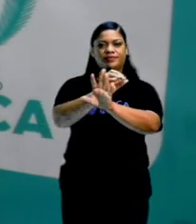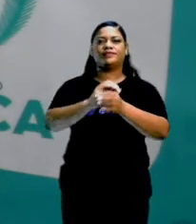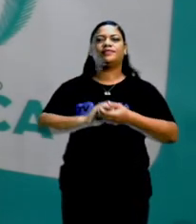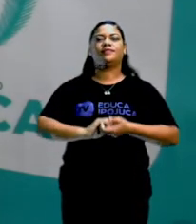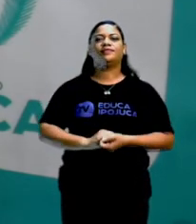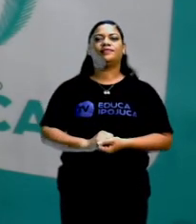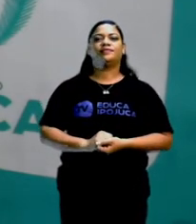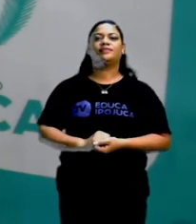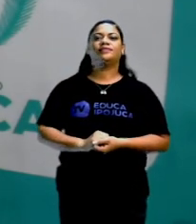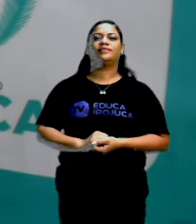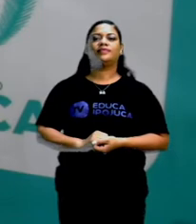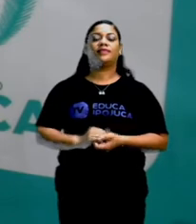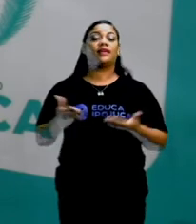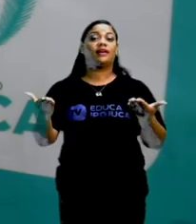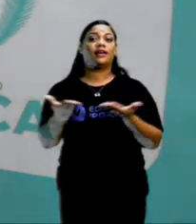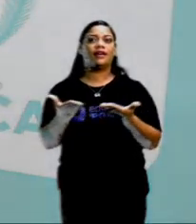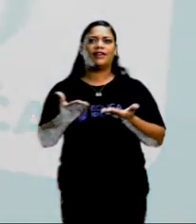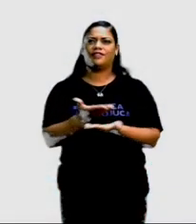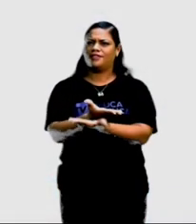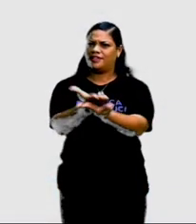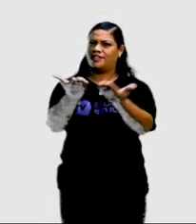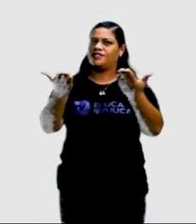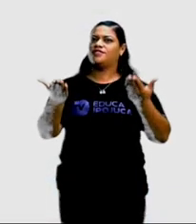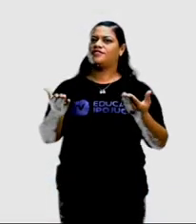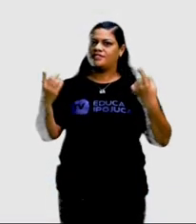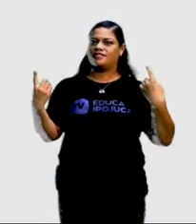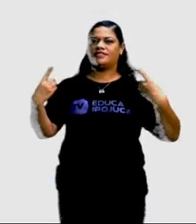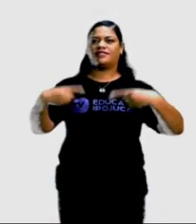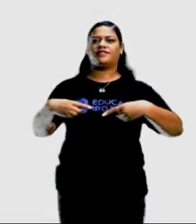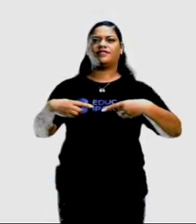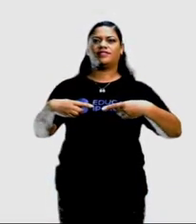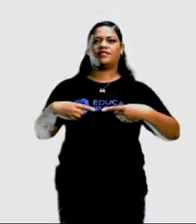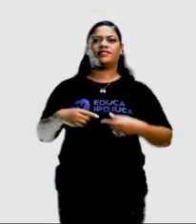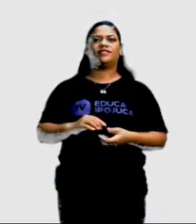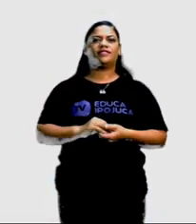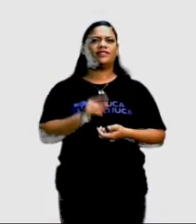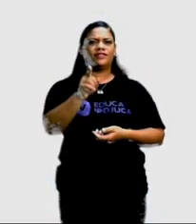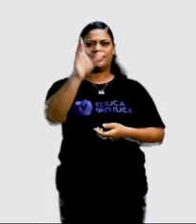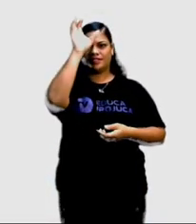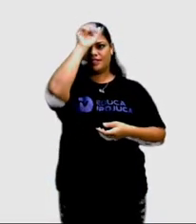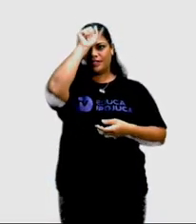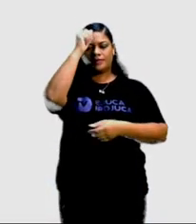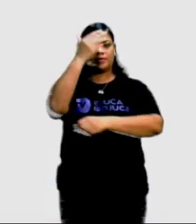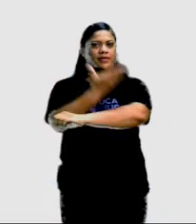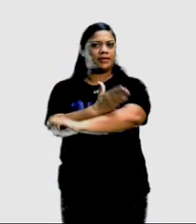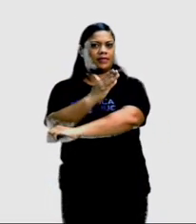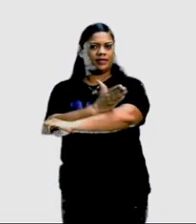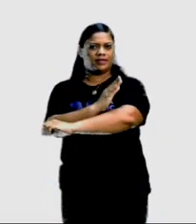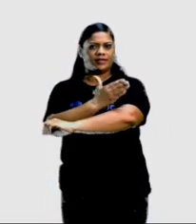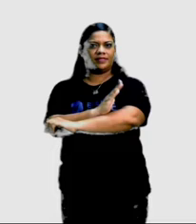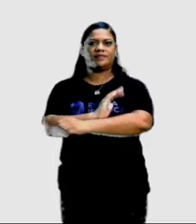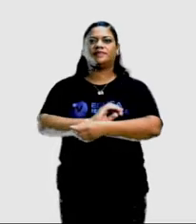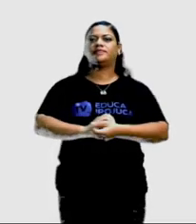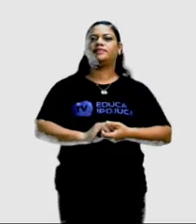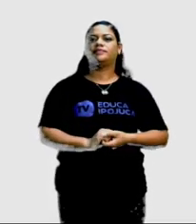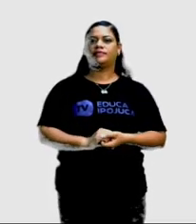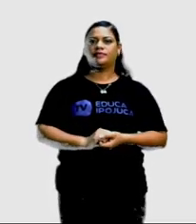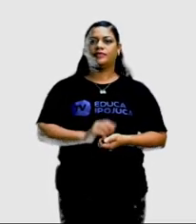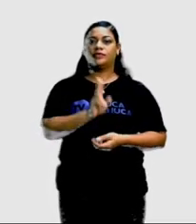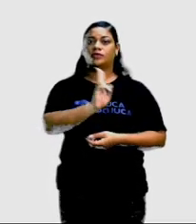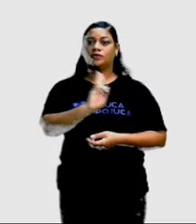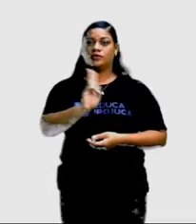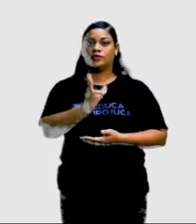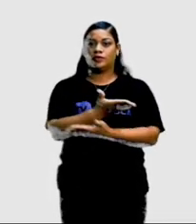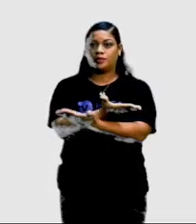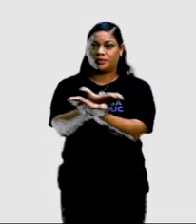dezena. Agora chegou a sua vez do desafio. O momento de aprender praticando. Coloque o nome